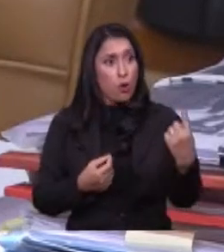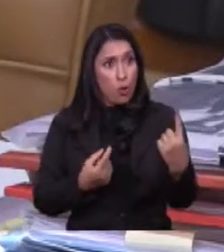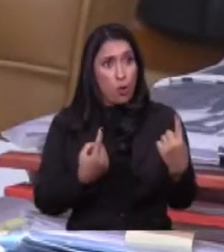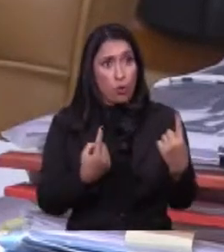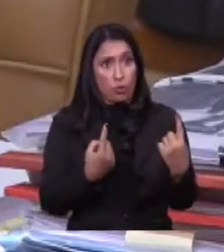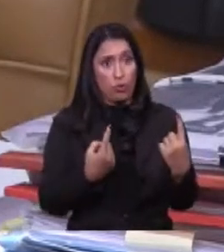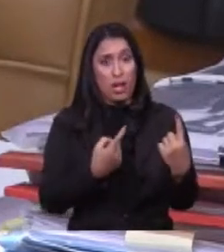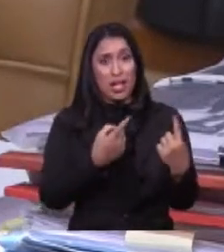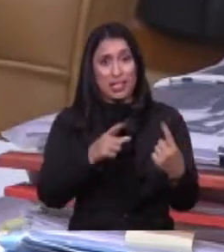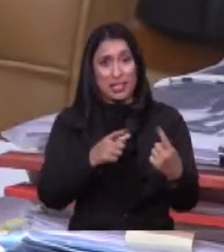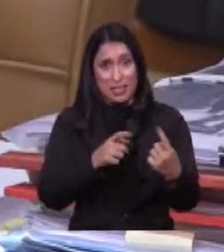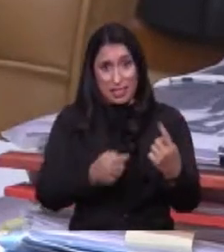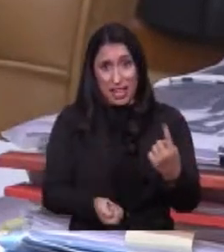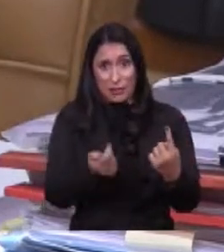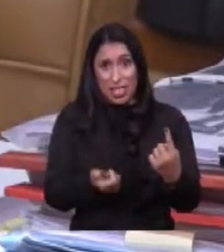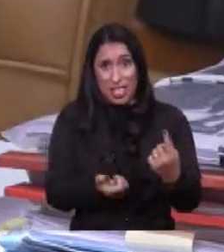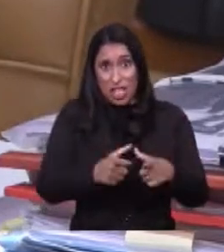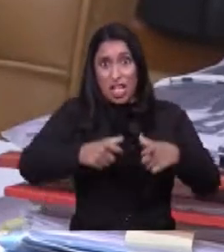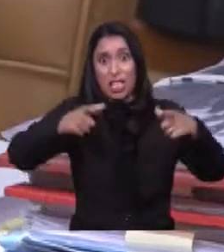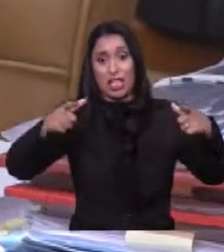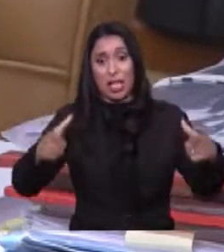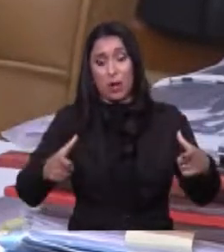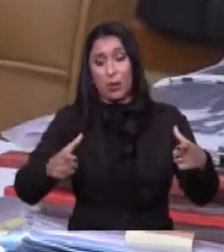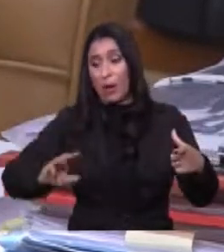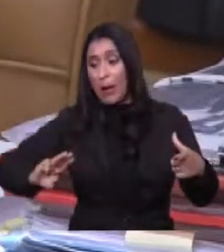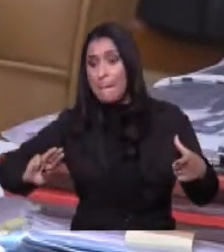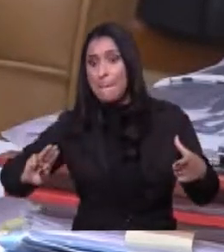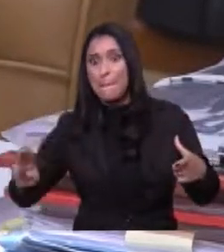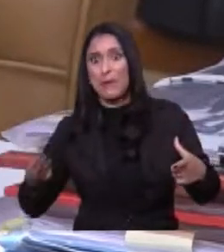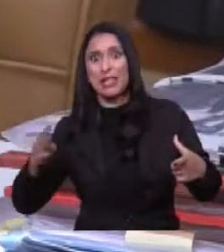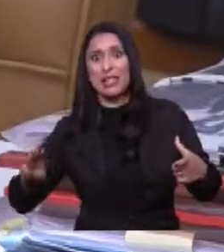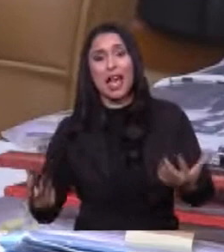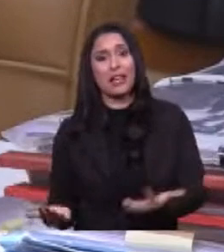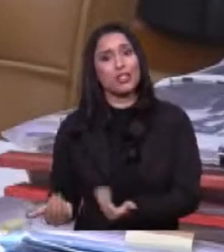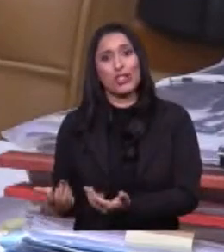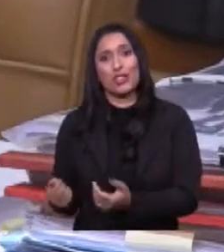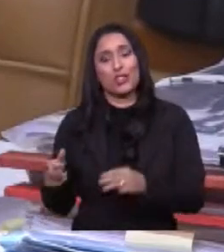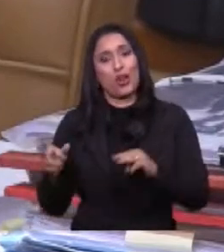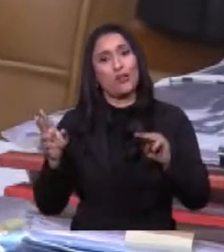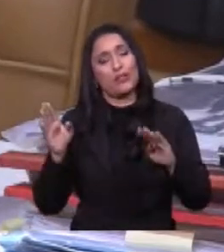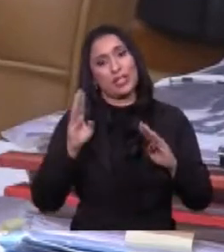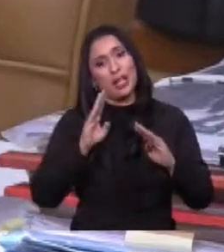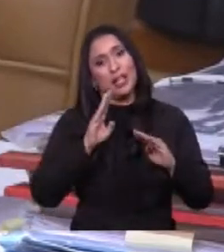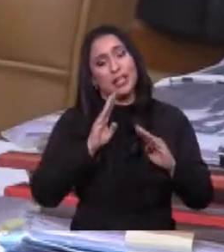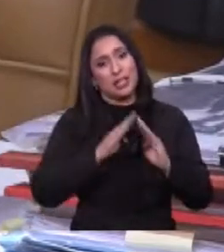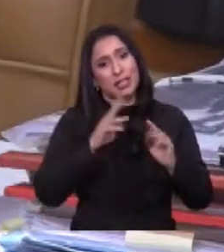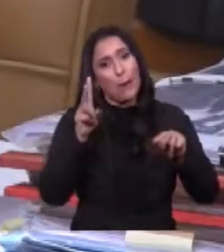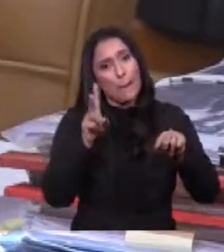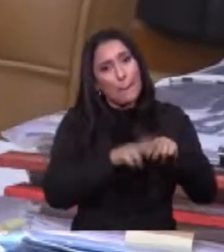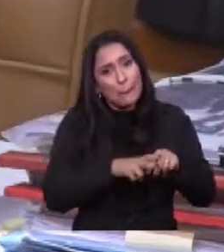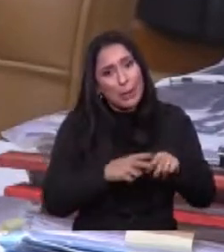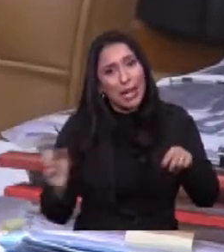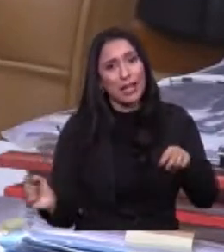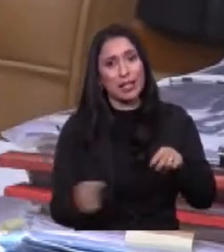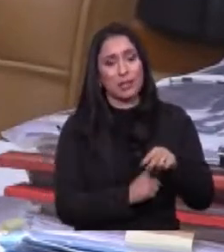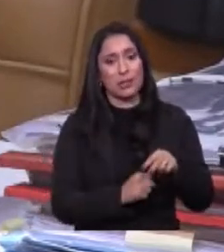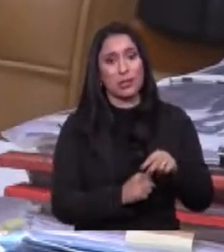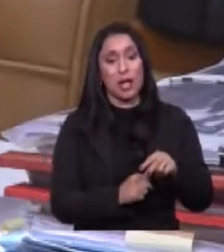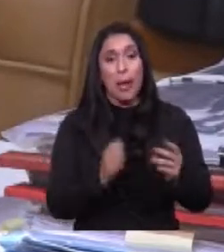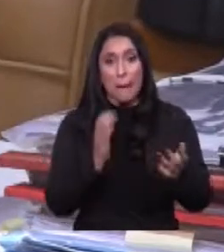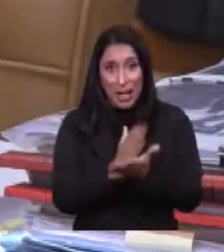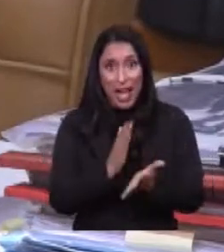desses, são milhares, né, de jovens. O combate ao tráfico se dá